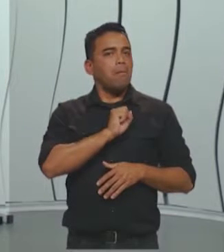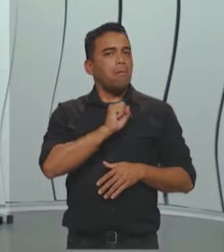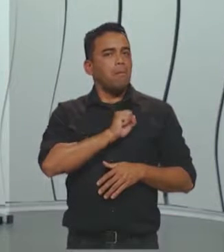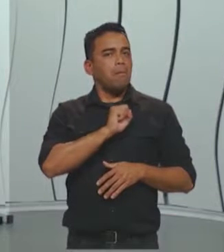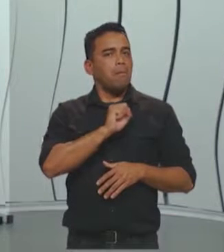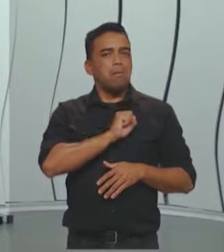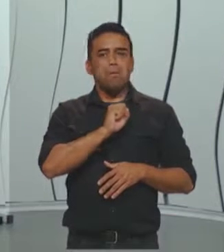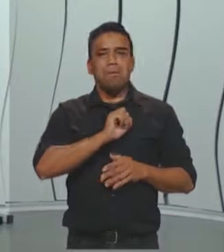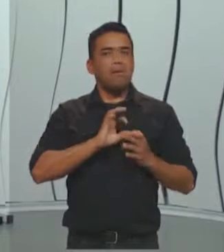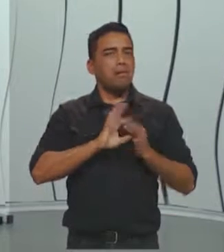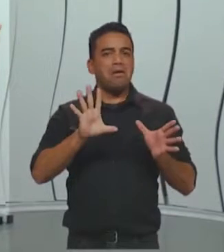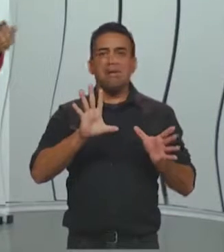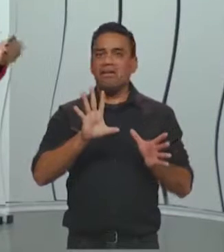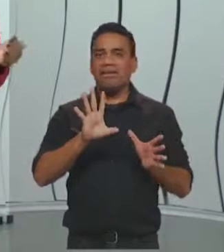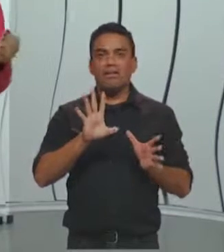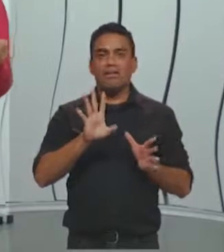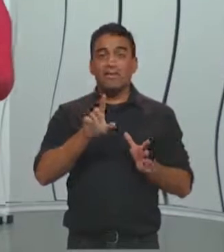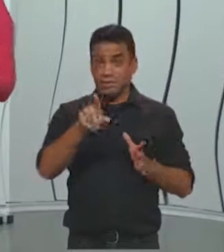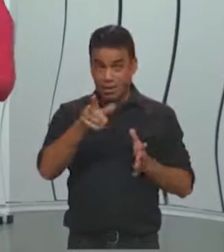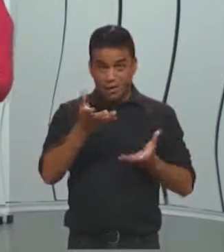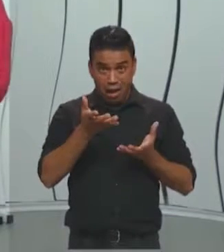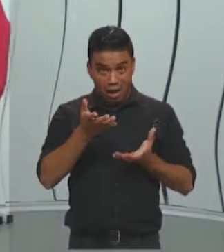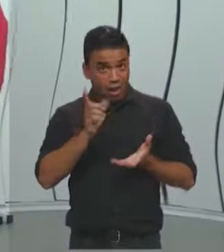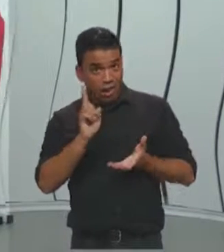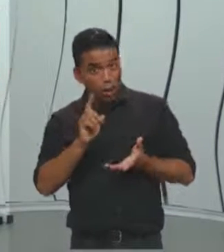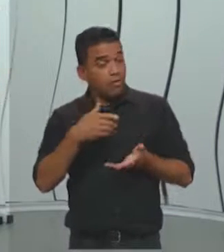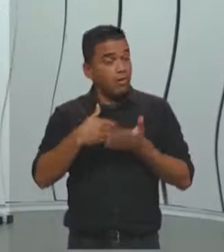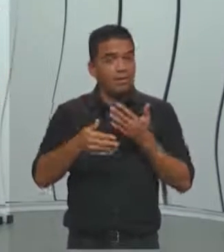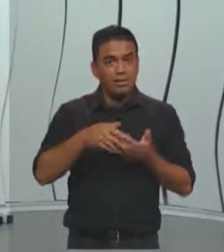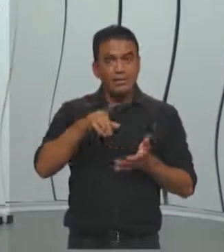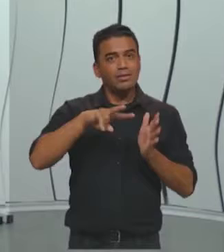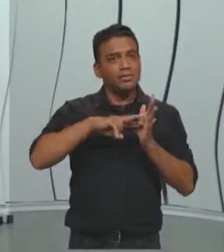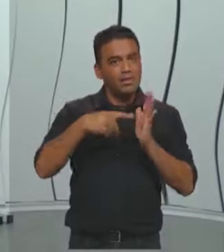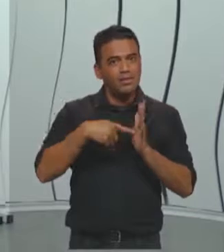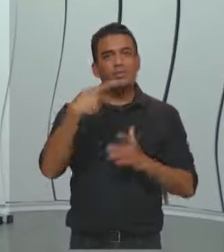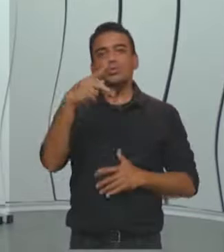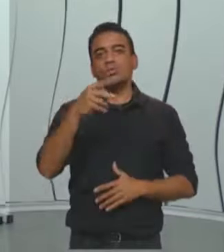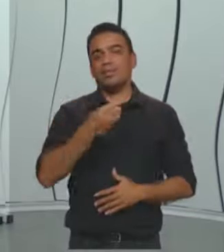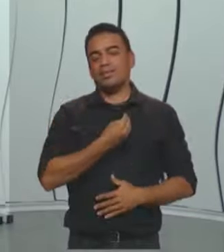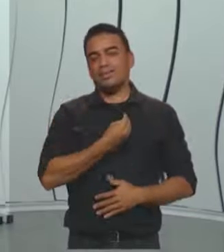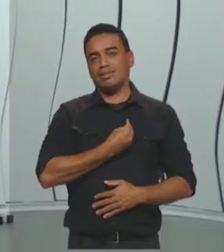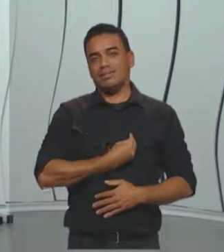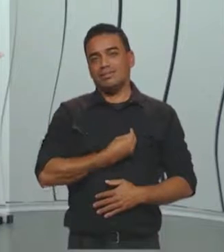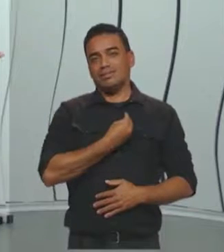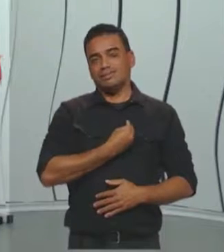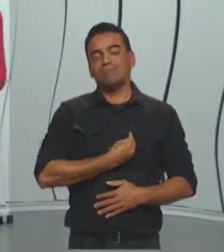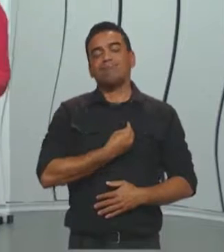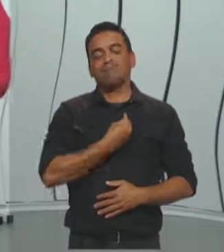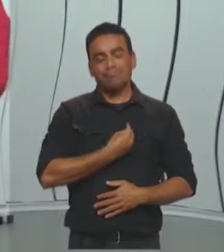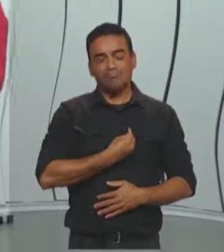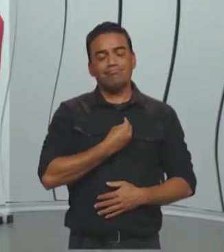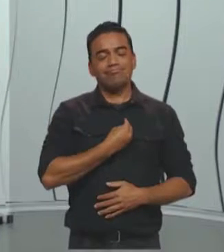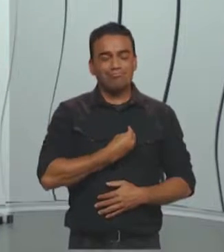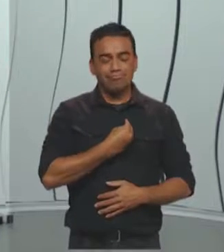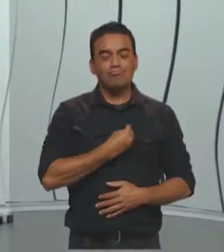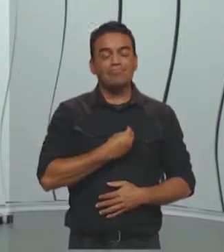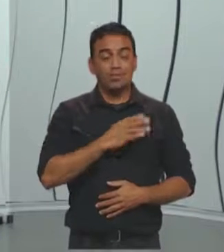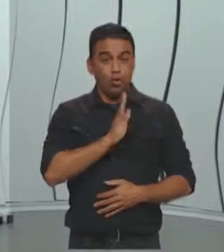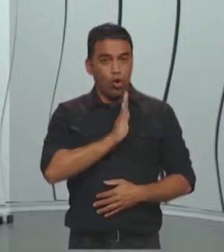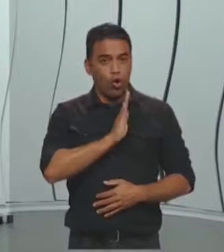bate ou não. E se ele está batendo, significa que você tem vida, que você está vivo. Então,